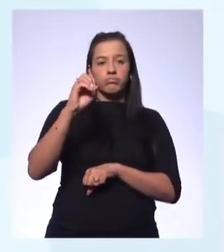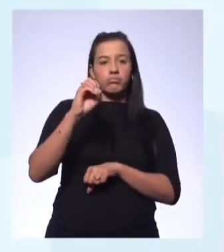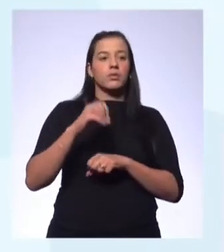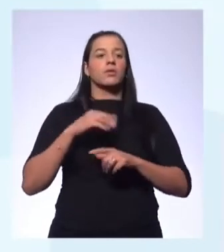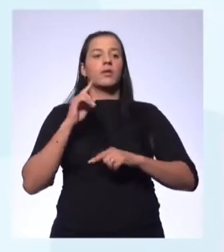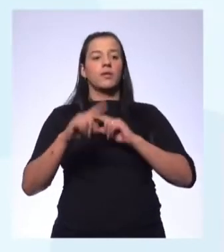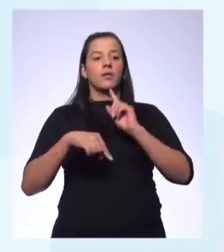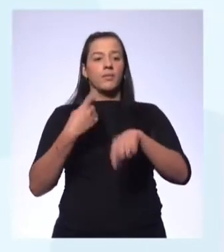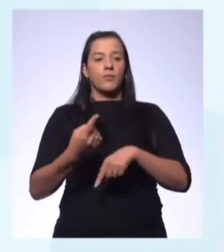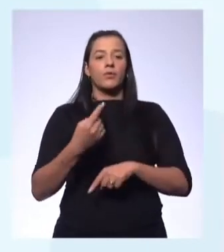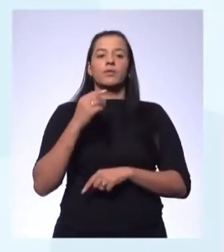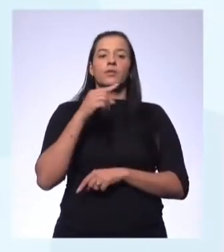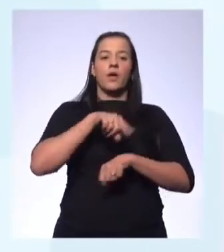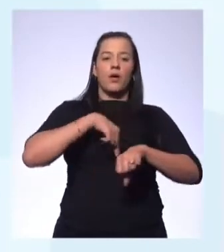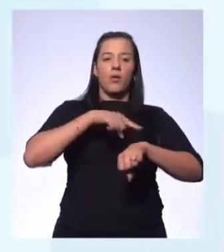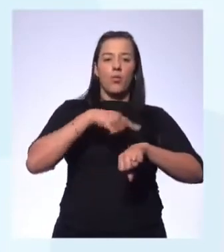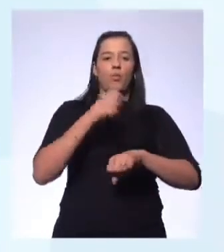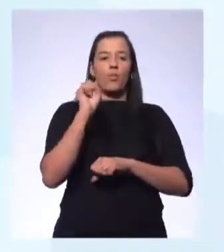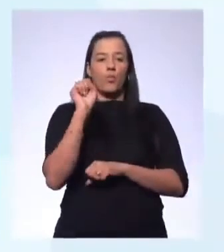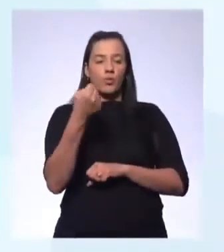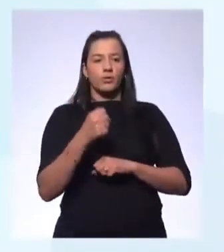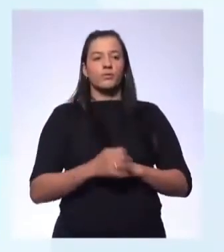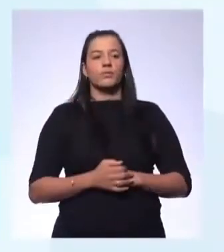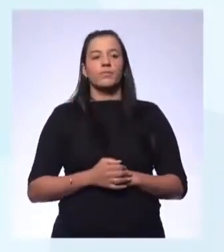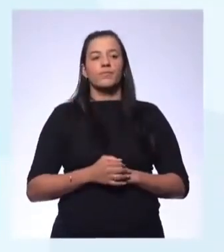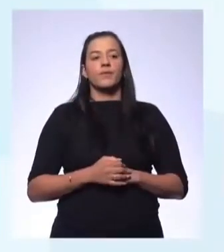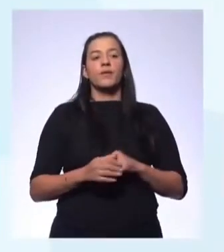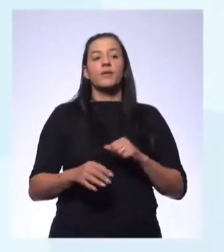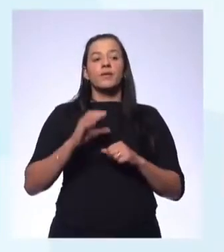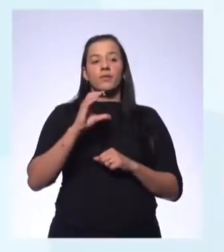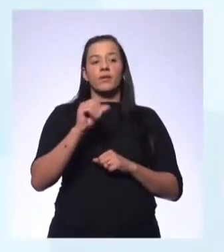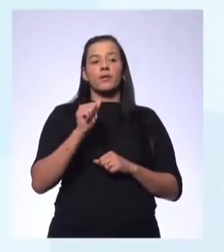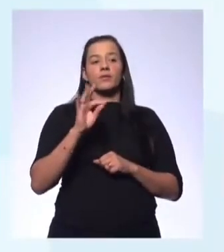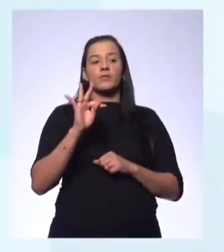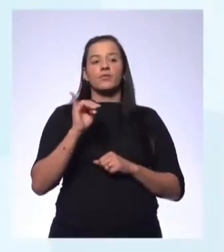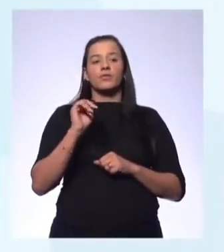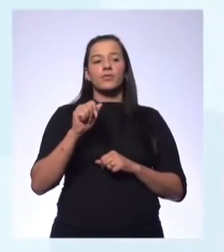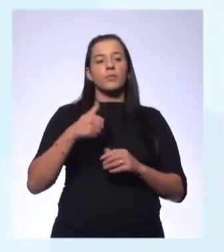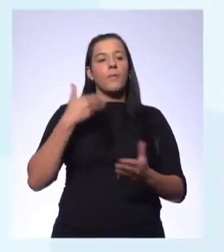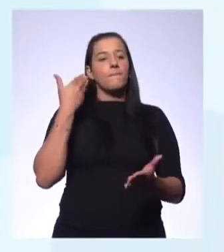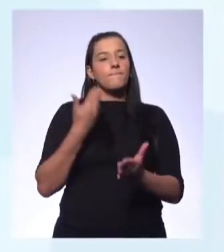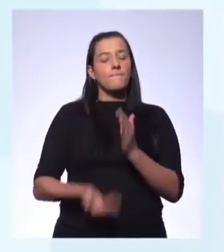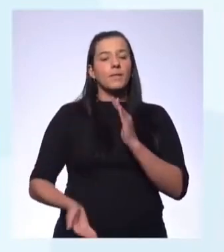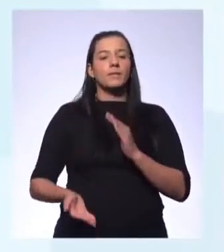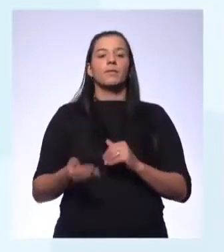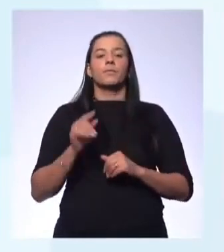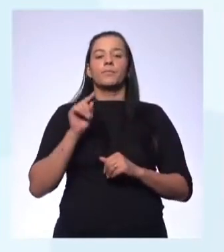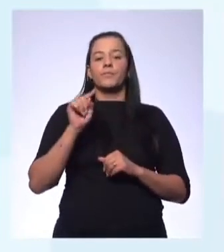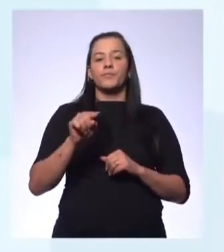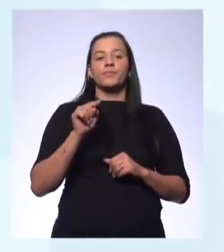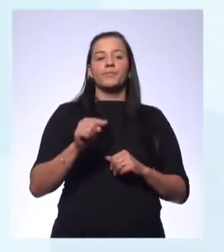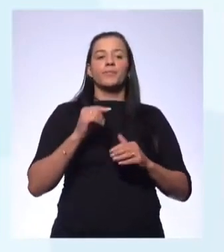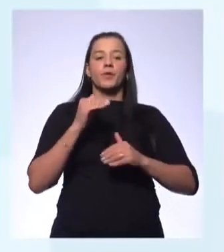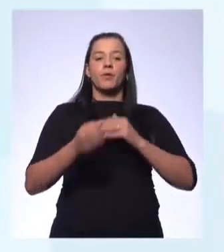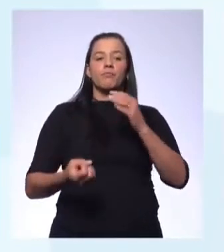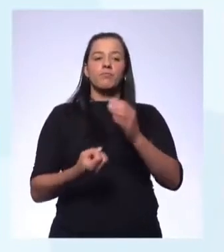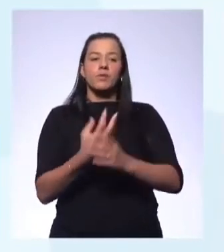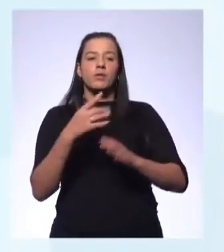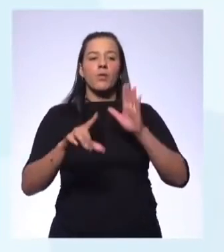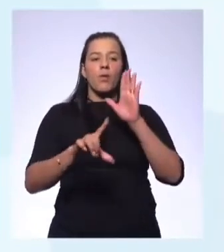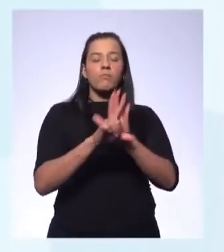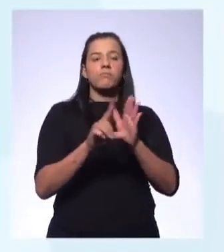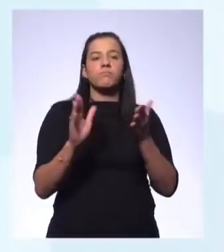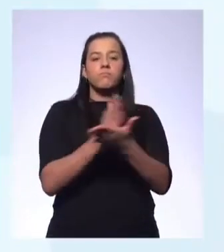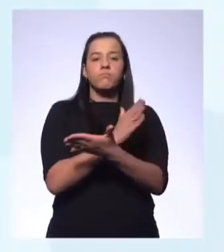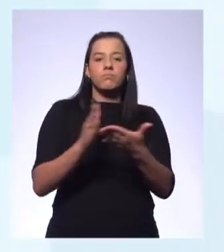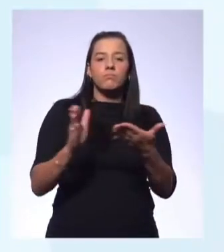e depois a jornada de 8 horas. Ou seja, o cartismo foi derrotado no parlamento, mas favoreceu a criação de algumas leis